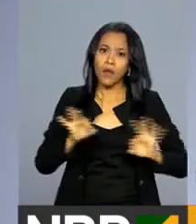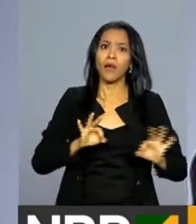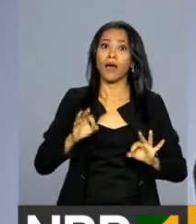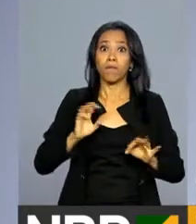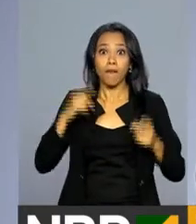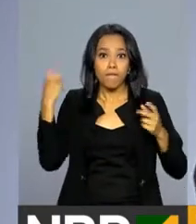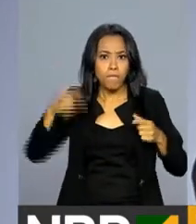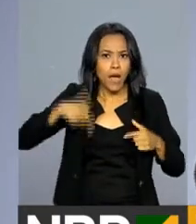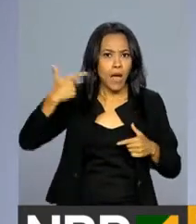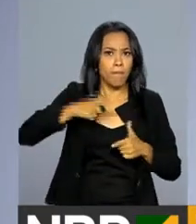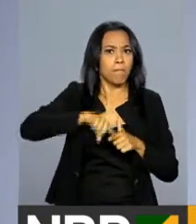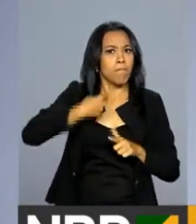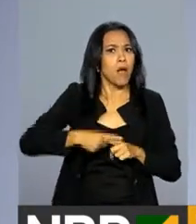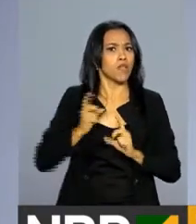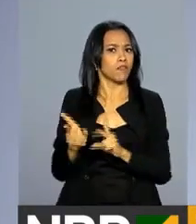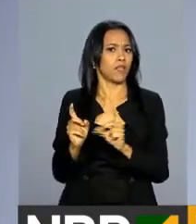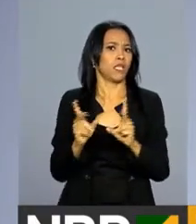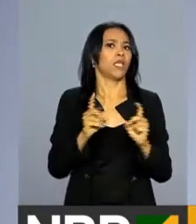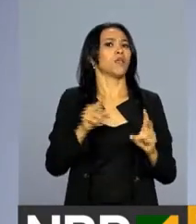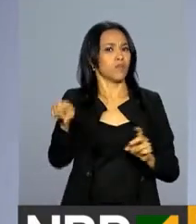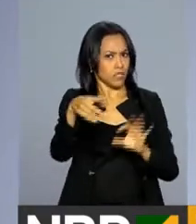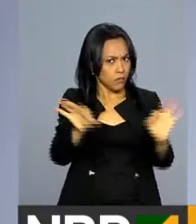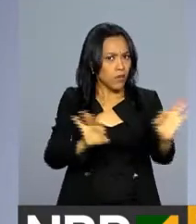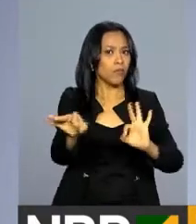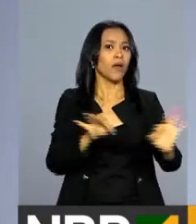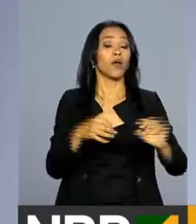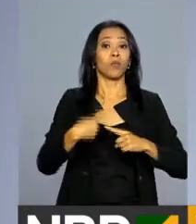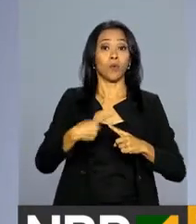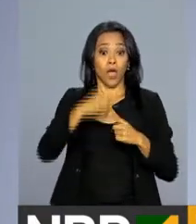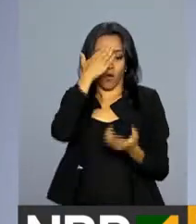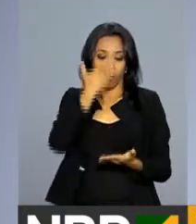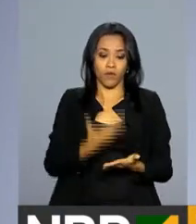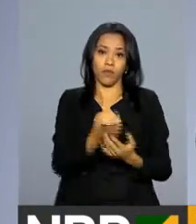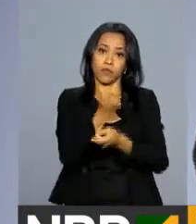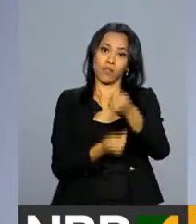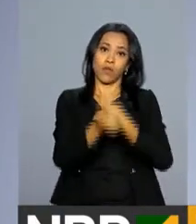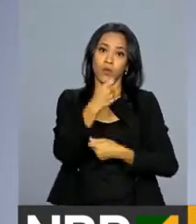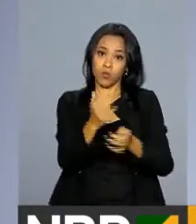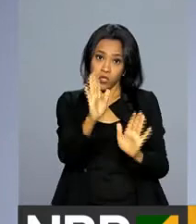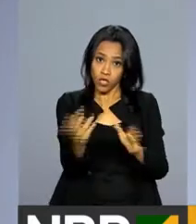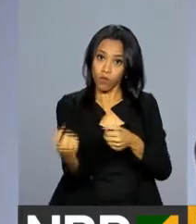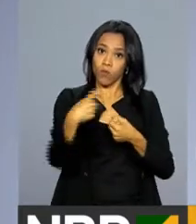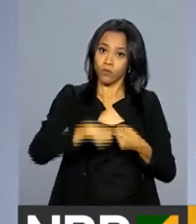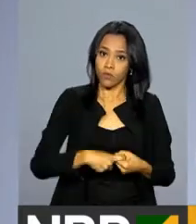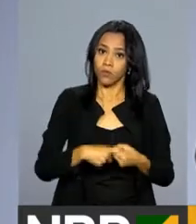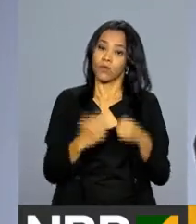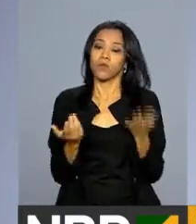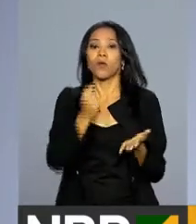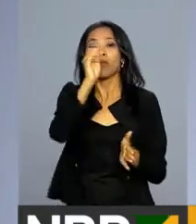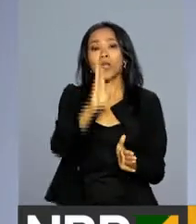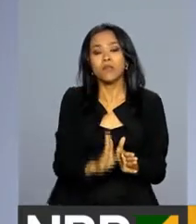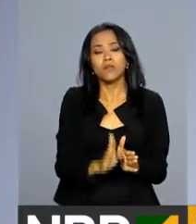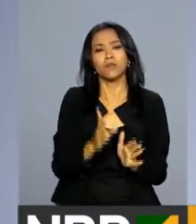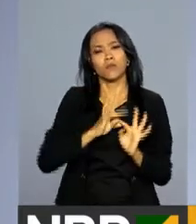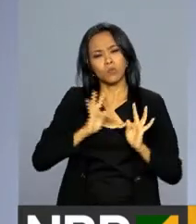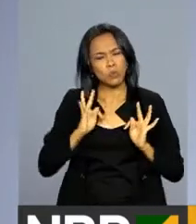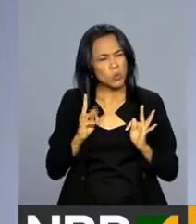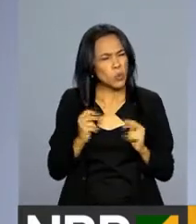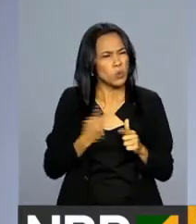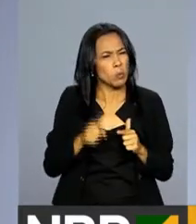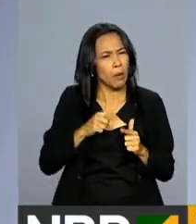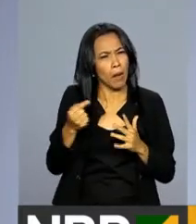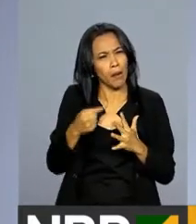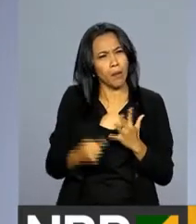cada vez mais porque a confiança da economia está de volta o brasil com todas as dificuldades